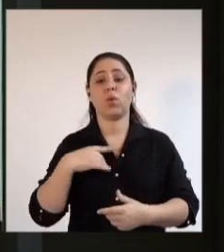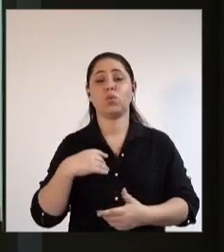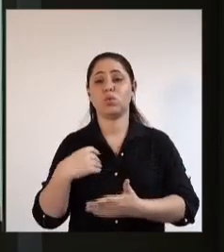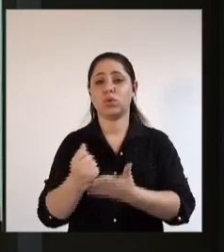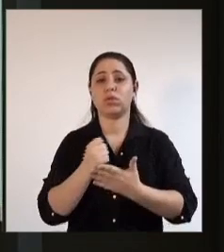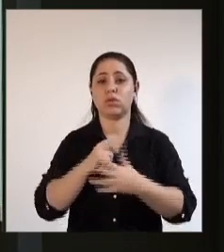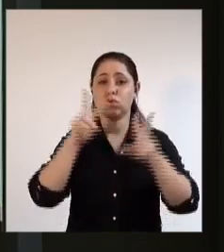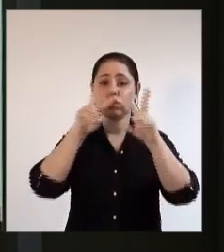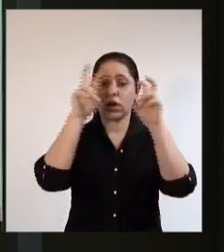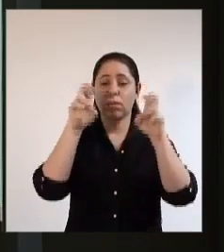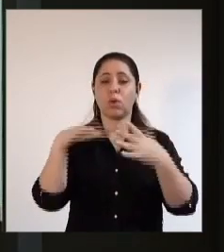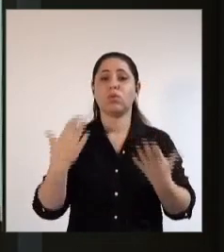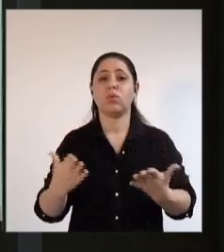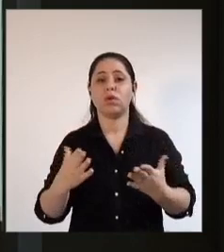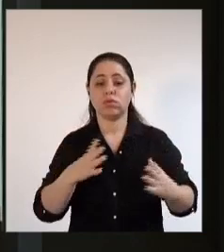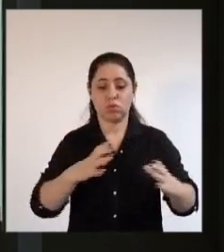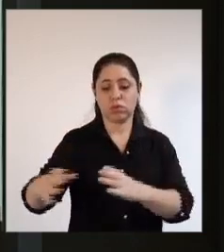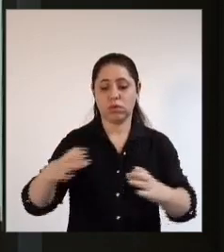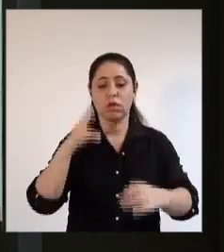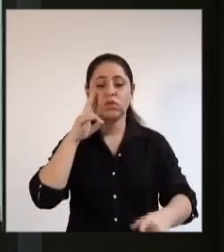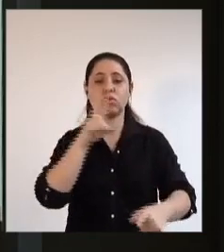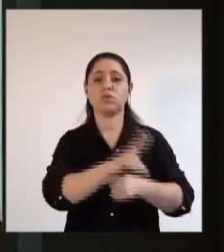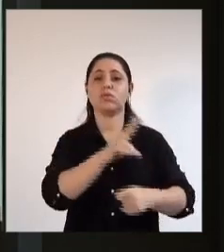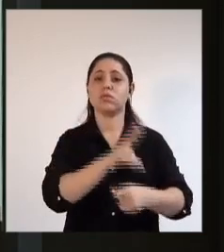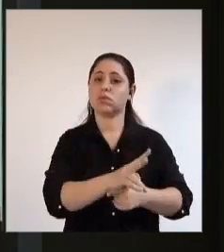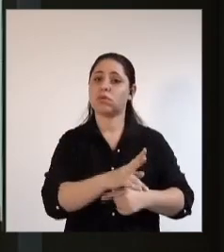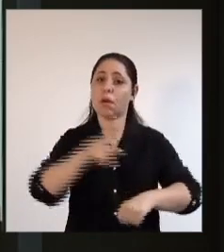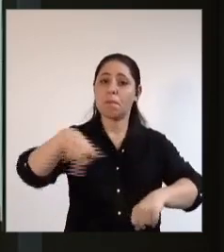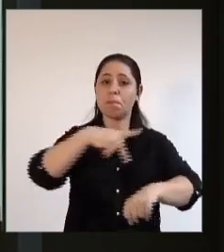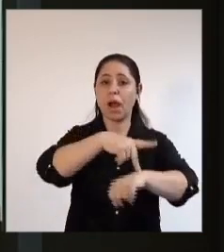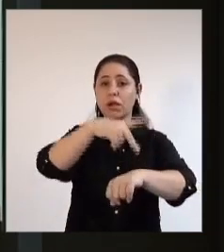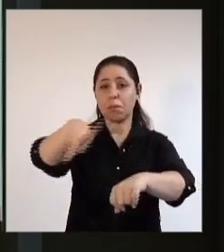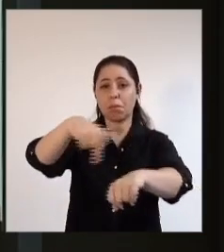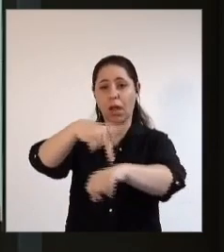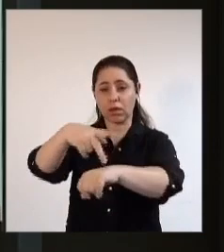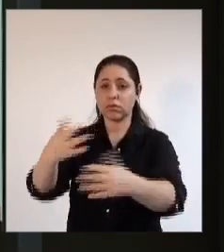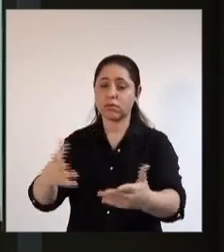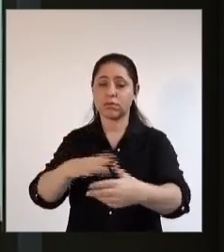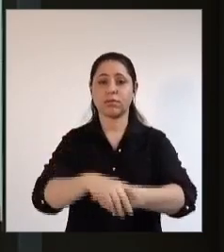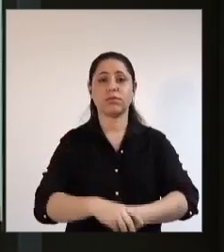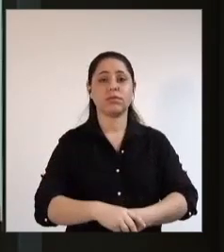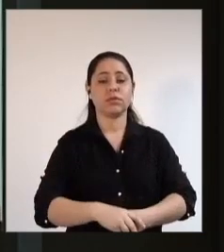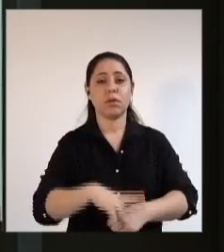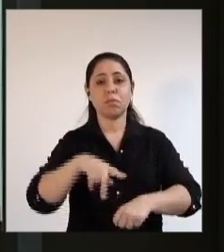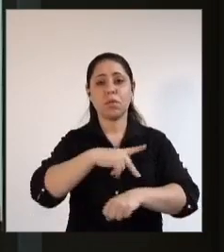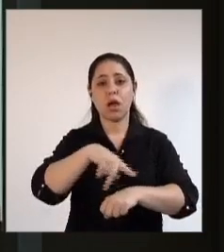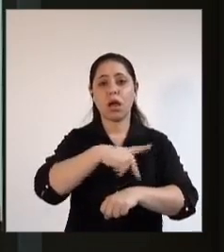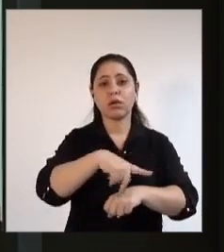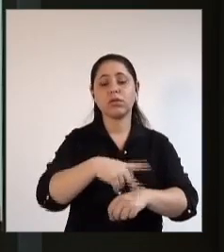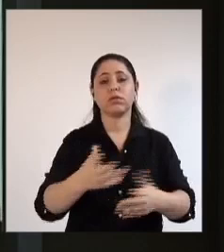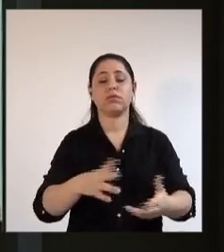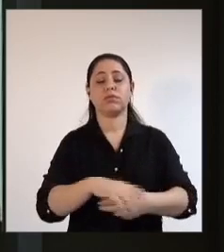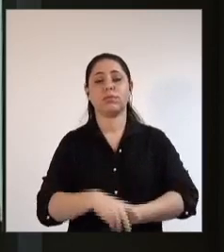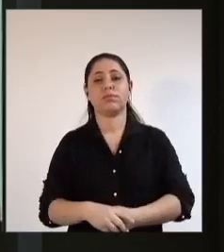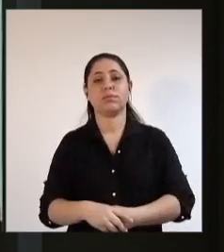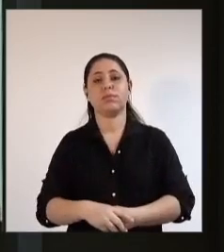com uma discussão porque é o tema de hoje mas as políticas ambientais como um todo elas têm essa essa importância